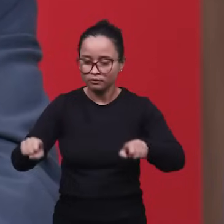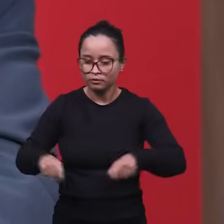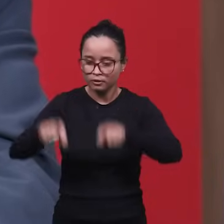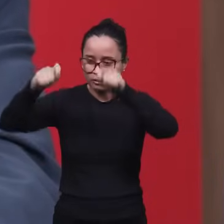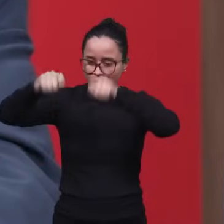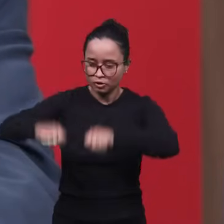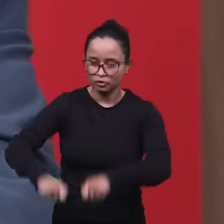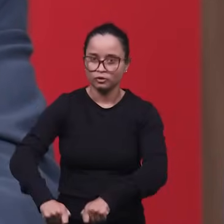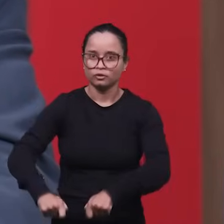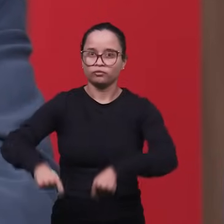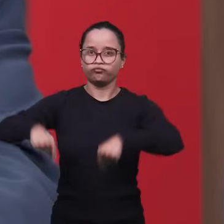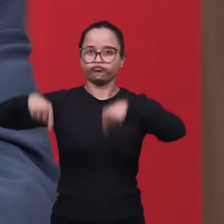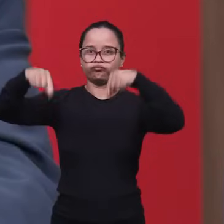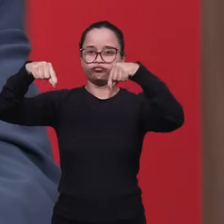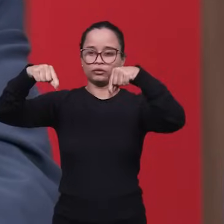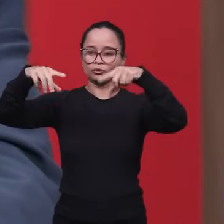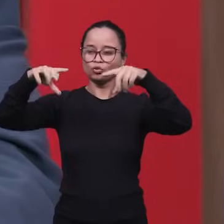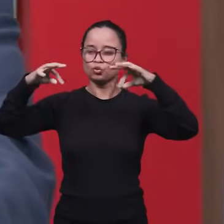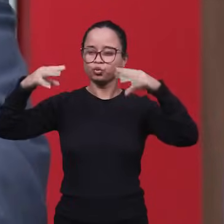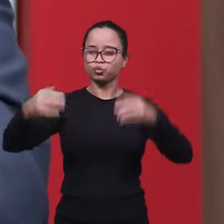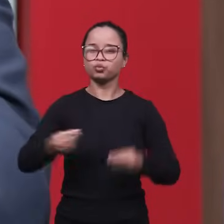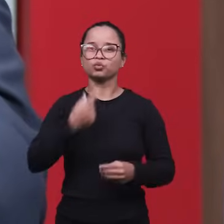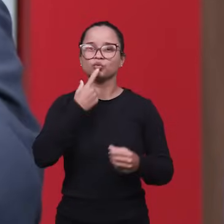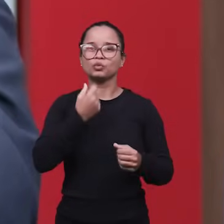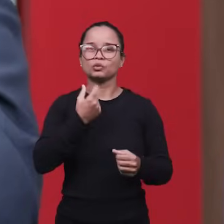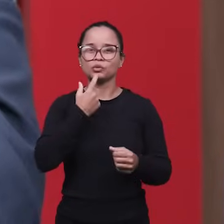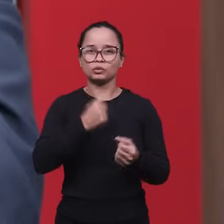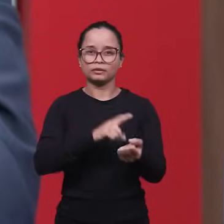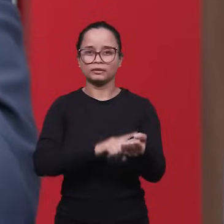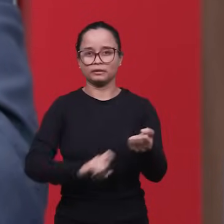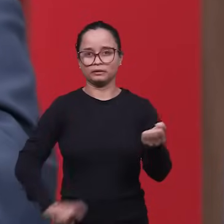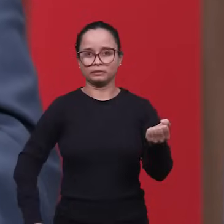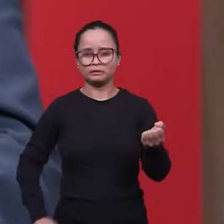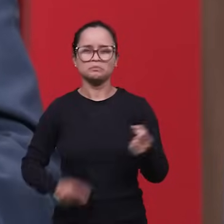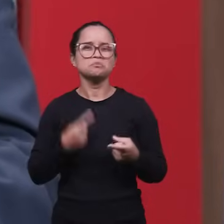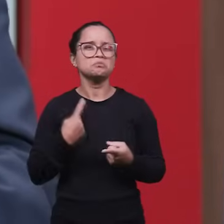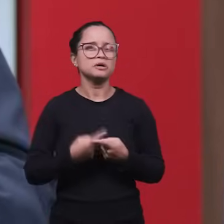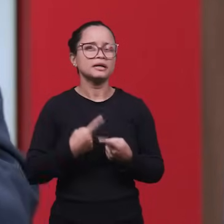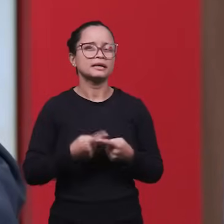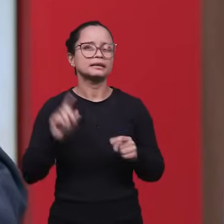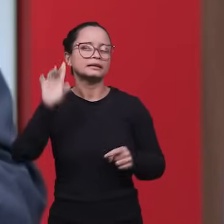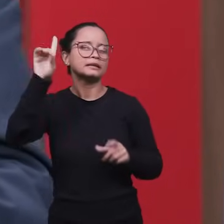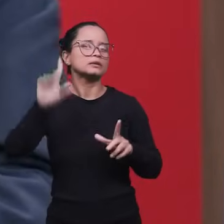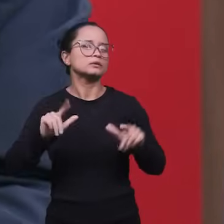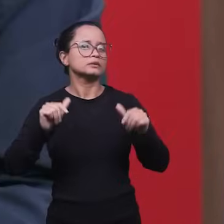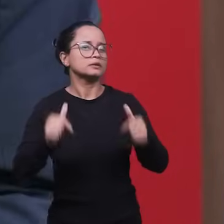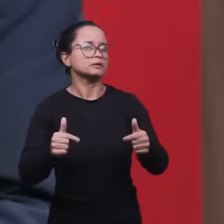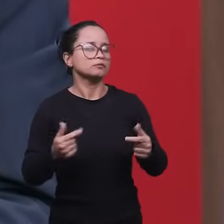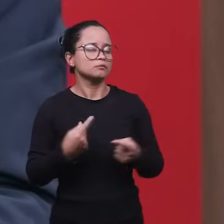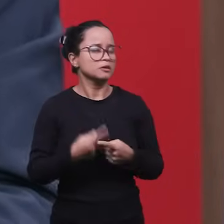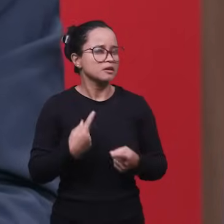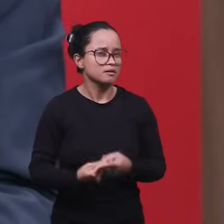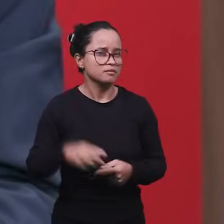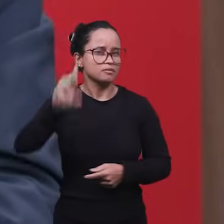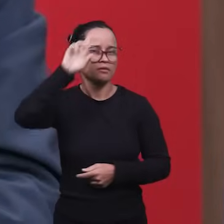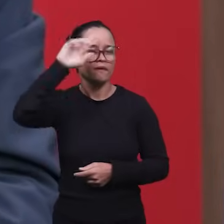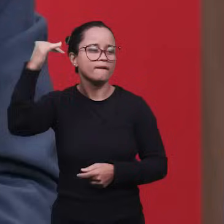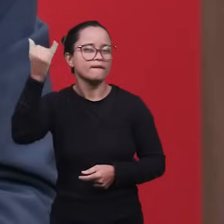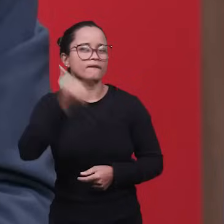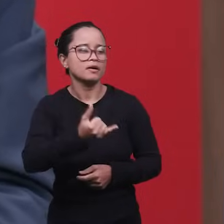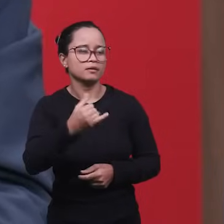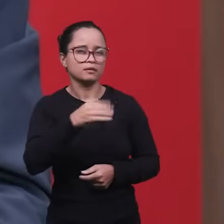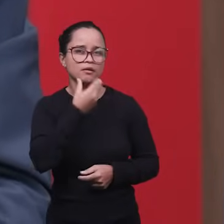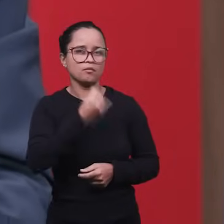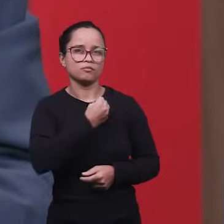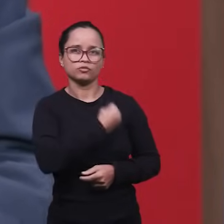É embebida no sangue. Por que Deus faz isso? Por que o Senhor fala assim